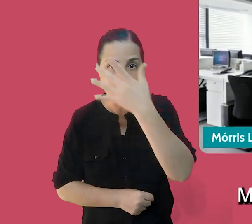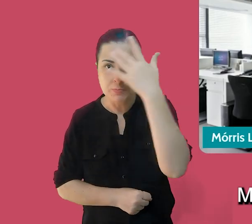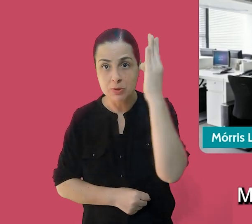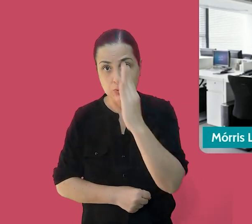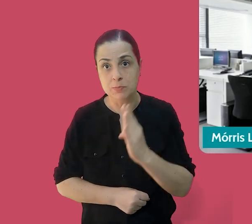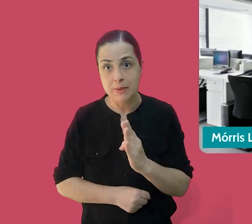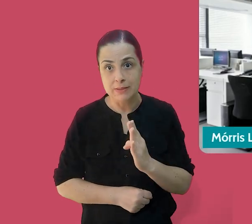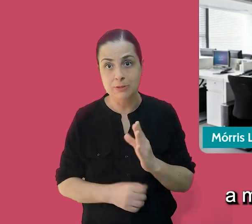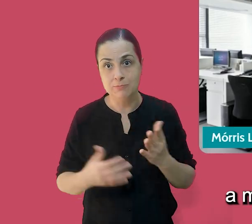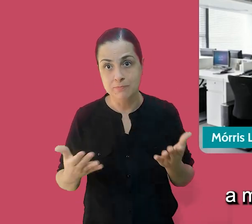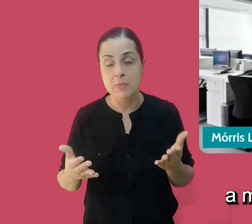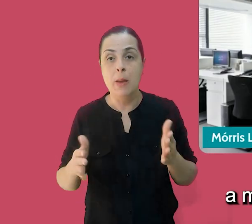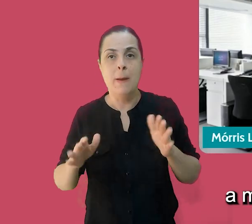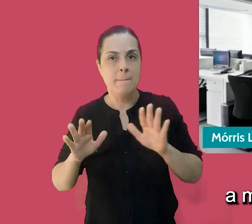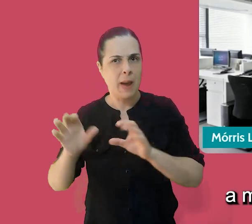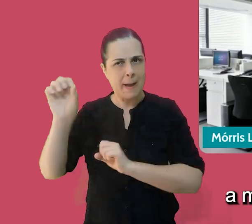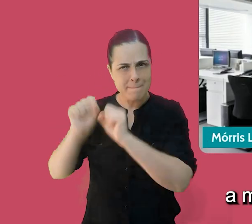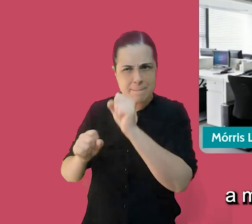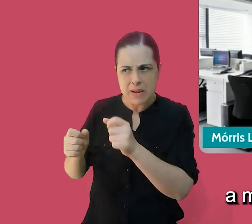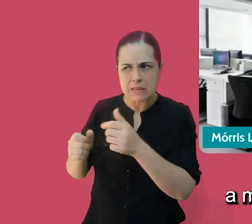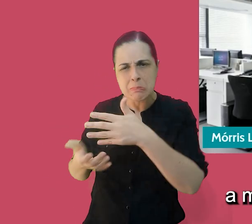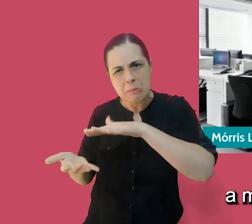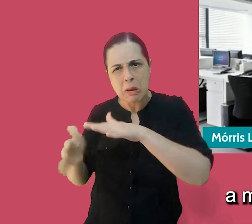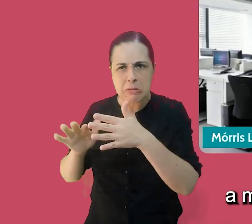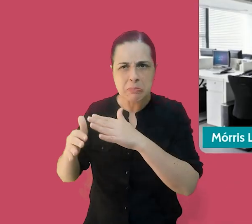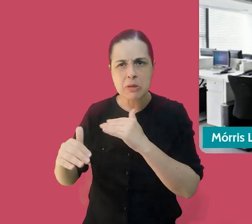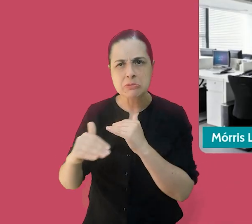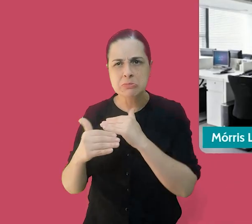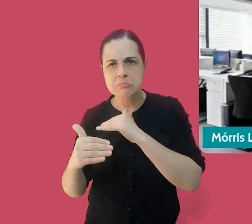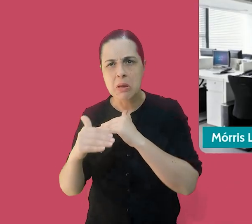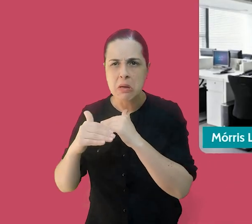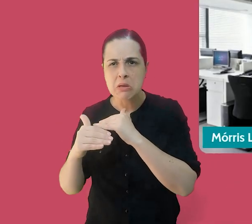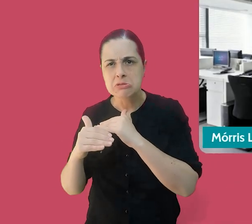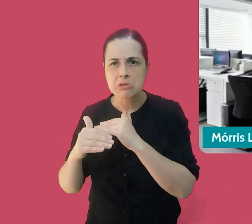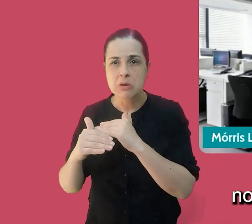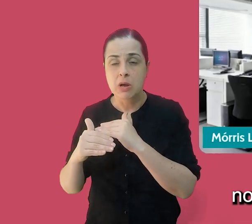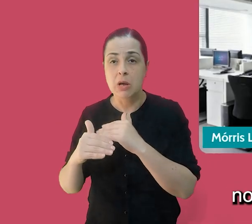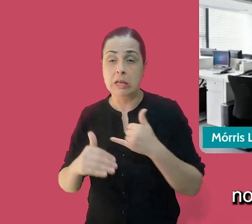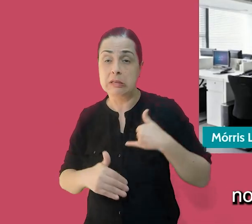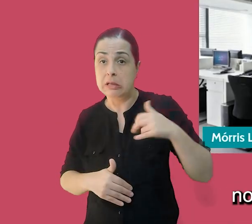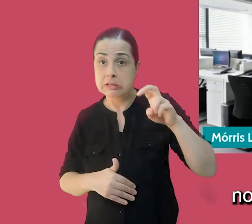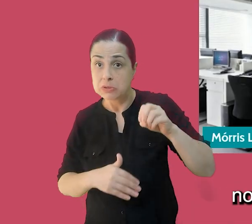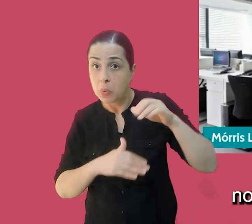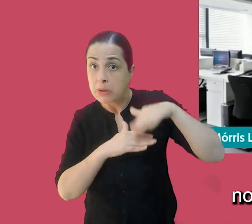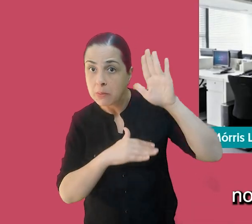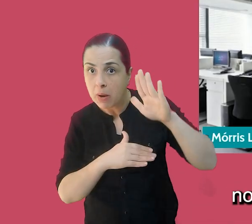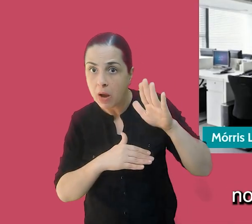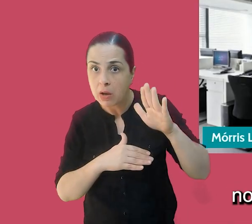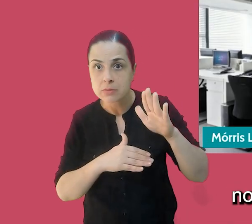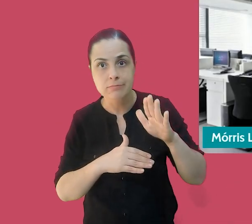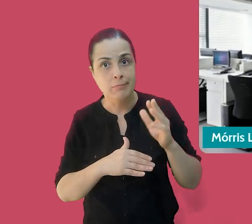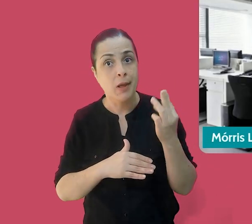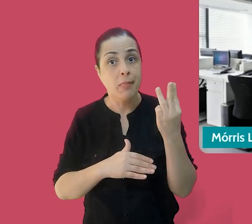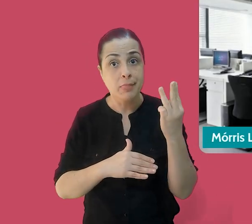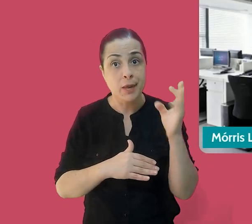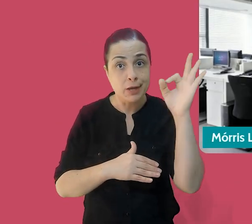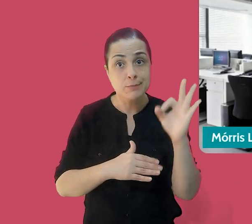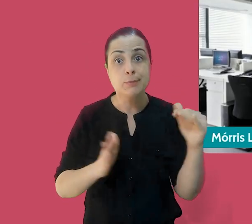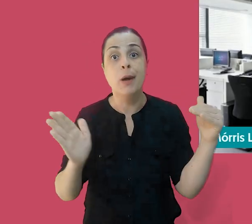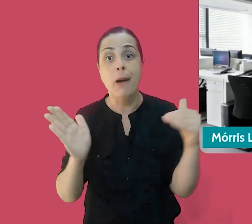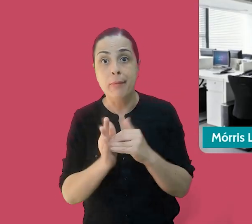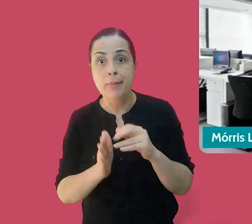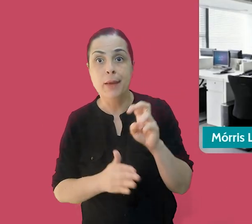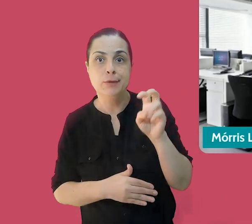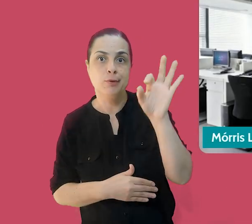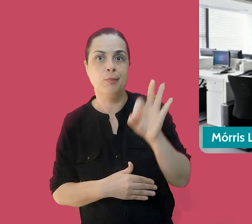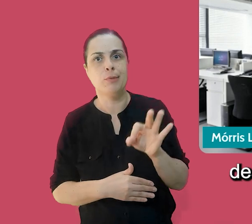grandes empresas, a média de colaboradores 50 a mais, normalmente está entre 3% e 5%. No Brasil.